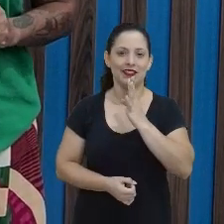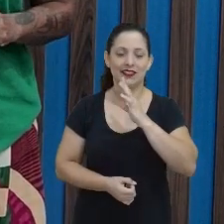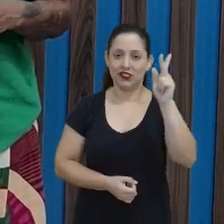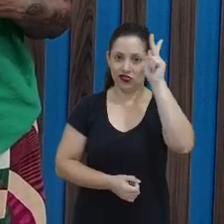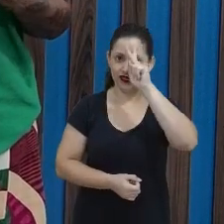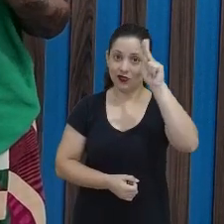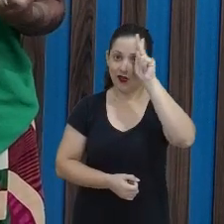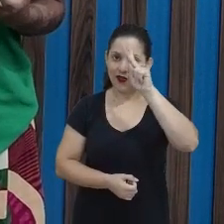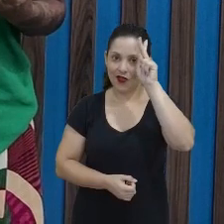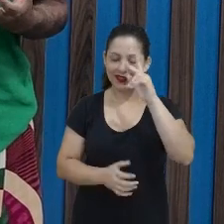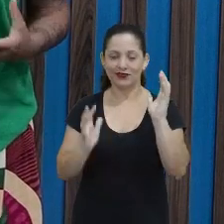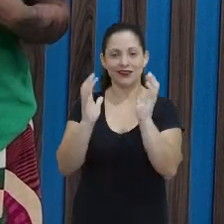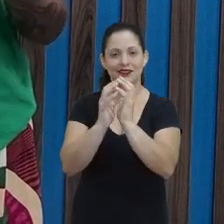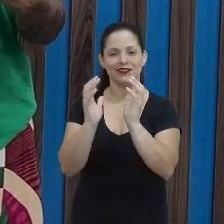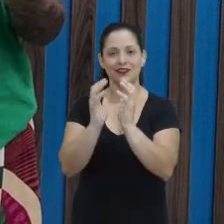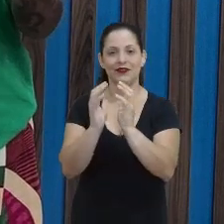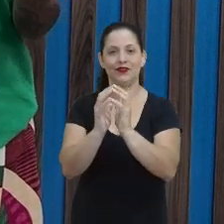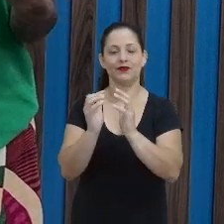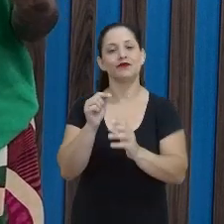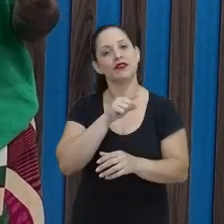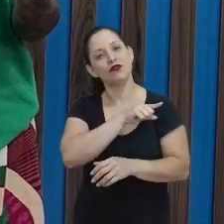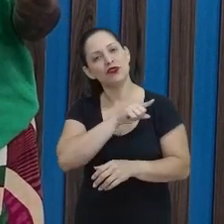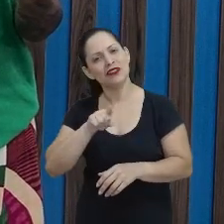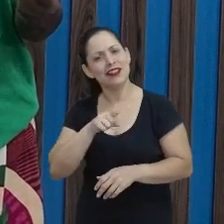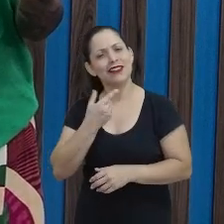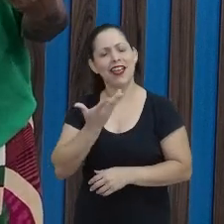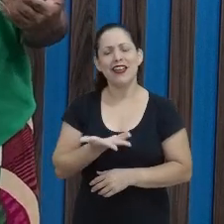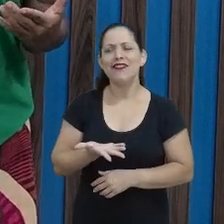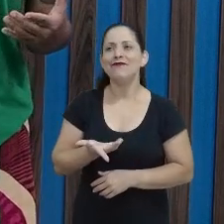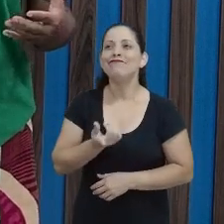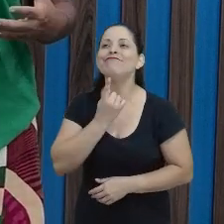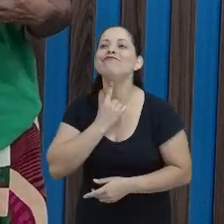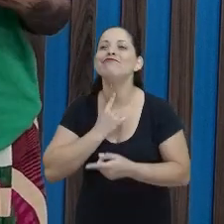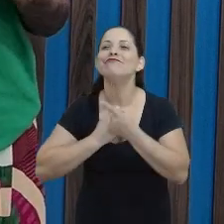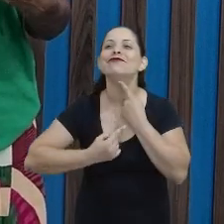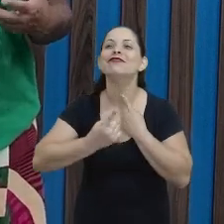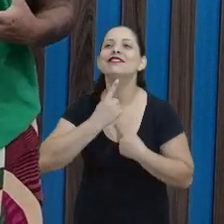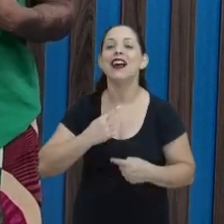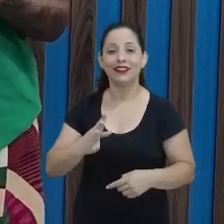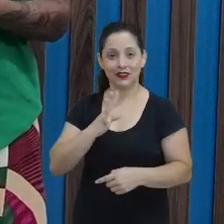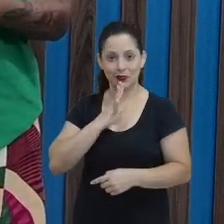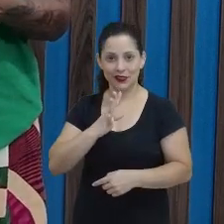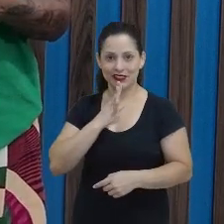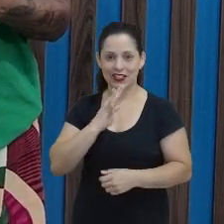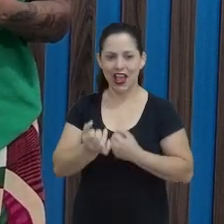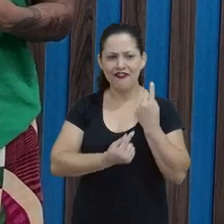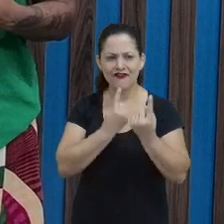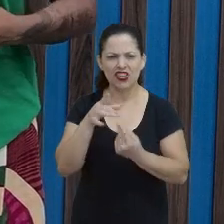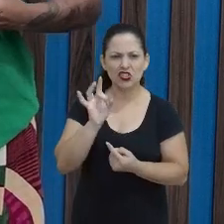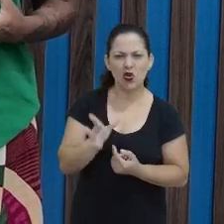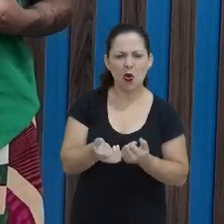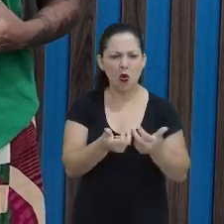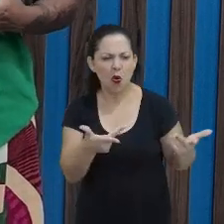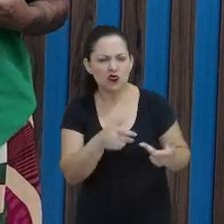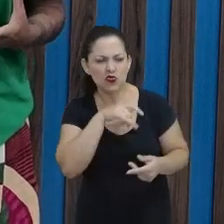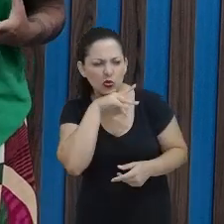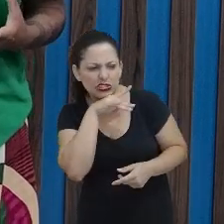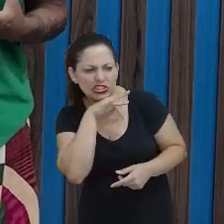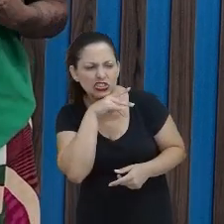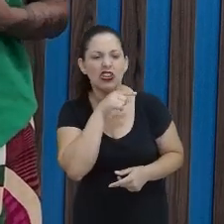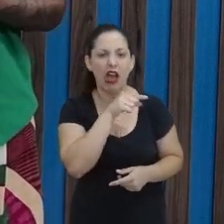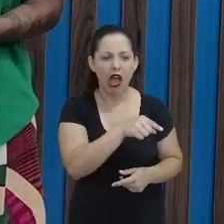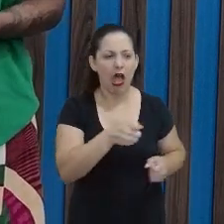você aprecie a história da sua cidade. Que a gente às vezes só olha os pontos negativos que a cidade tem. E claro que o que é negativo